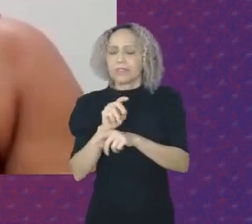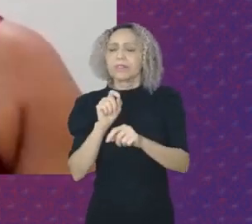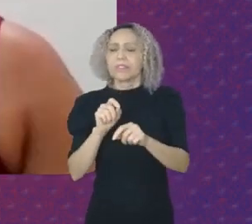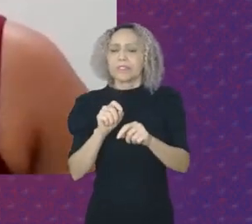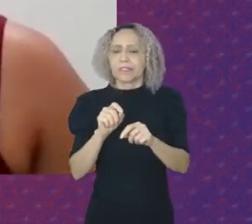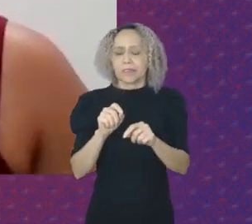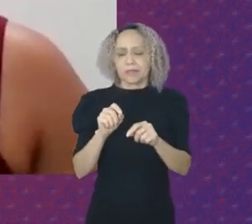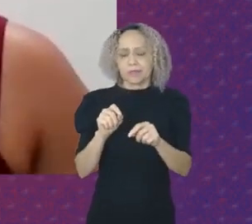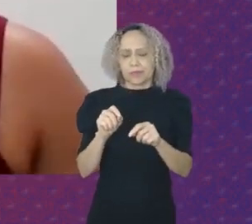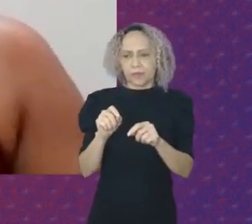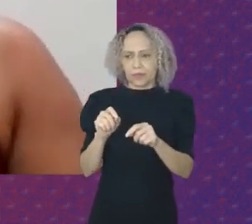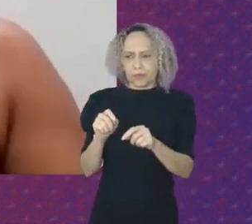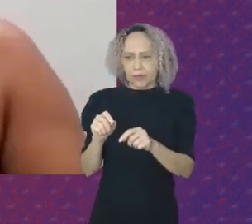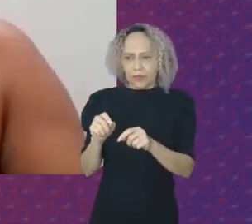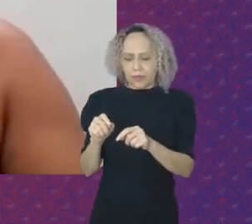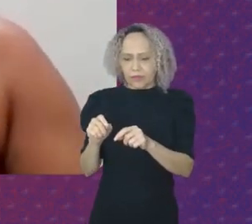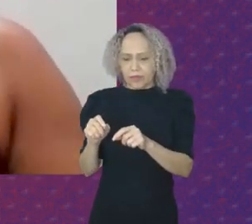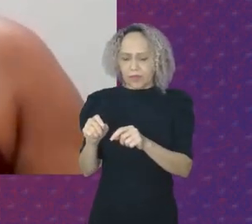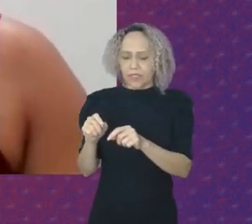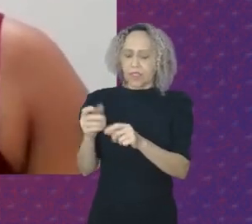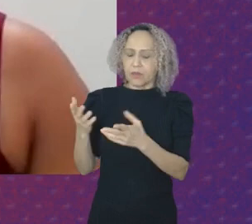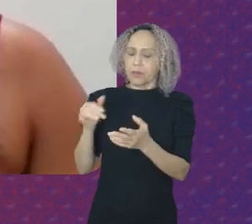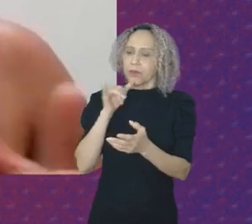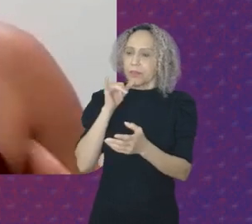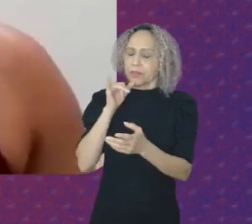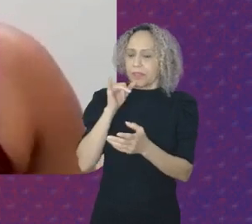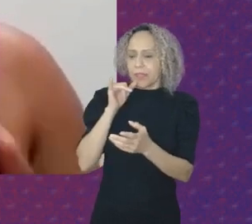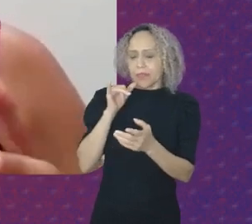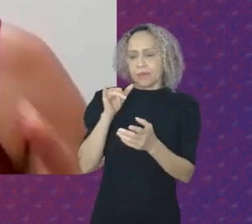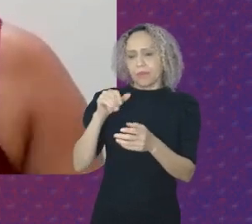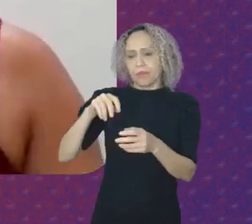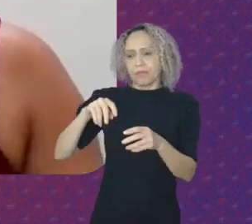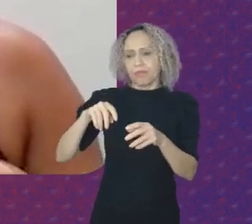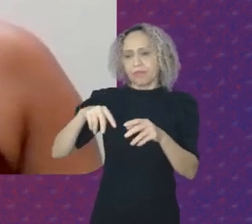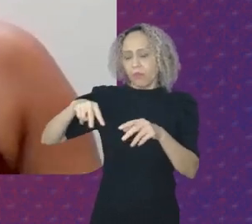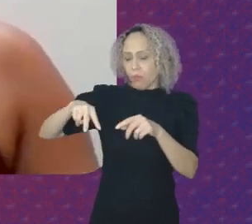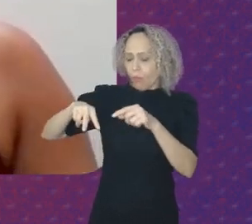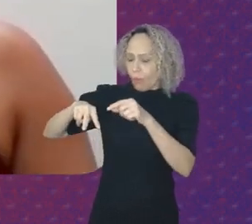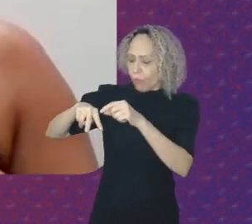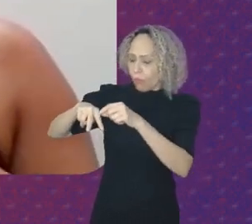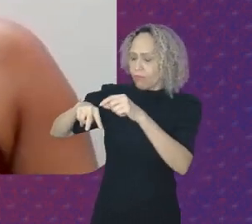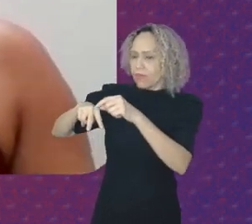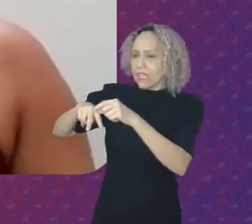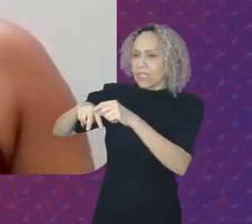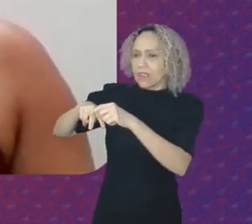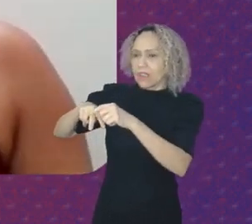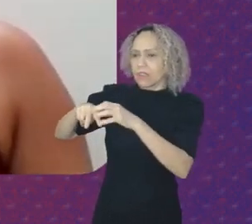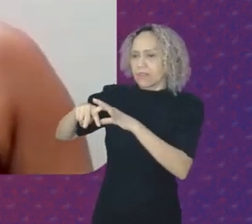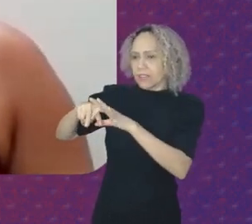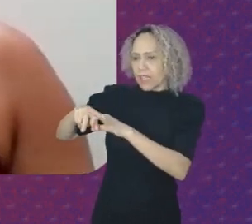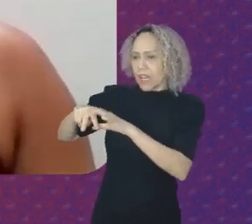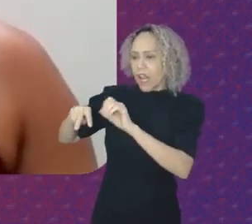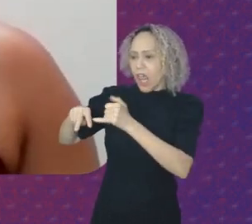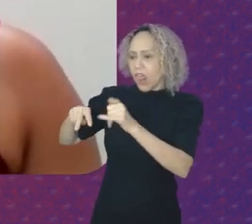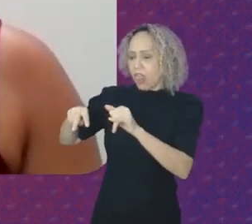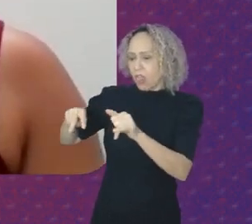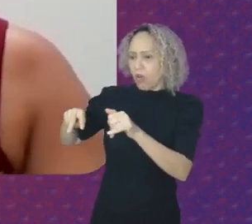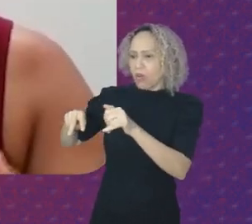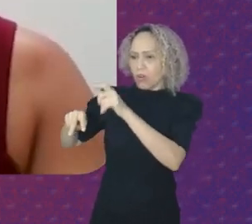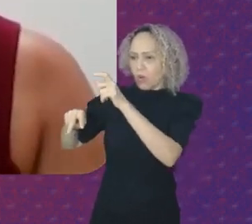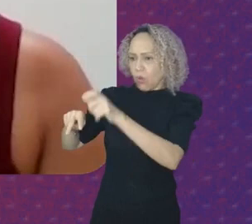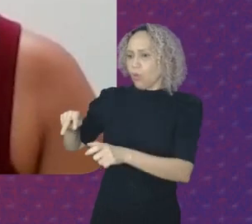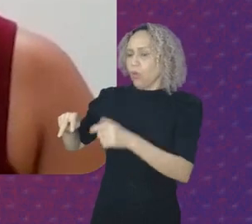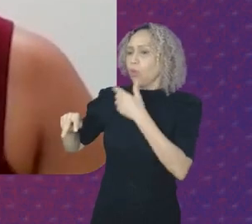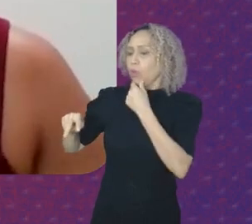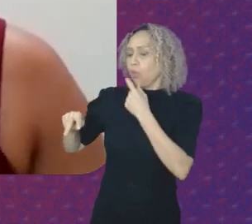como a tornozeleira eletrônica, como mecanismos como o botão de pânico, para que a mulher também consiga acionar